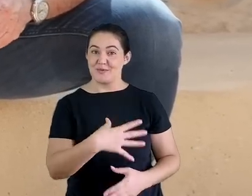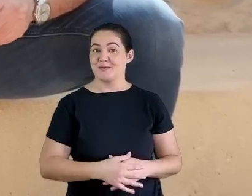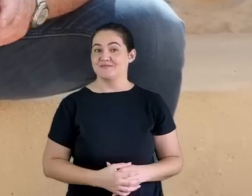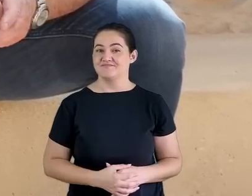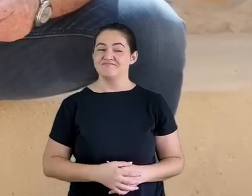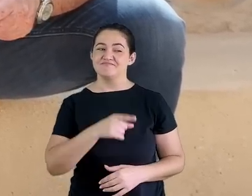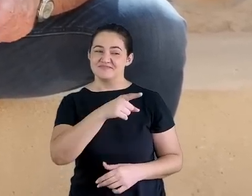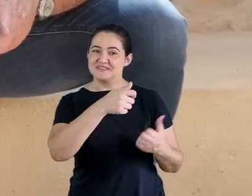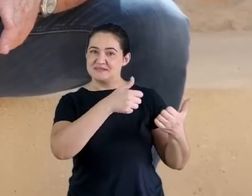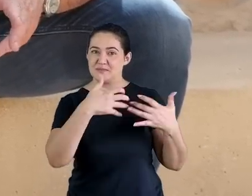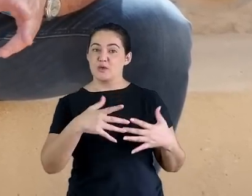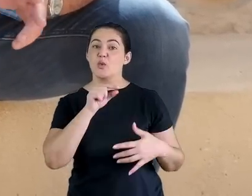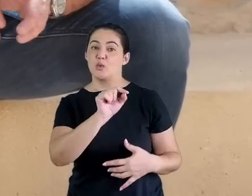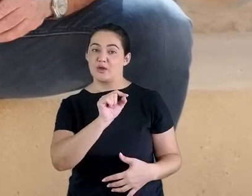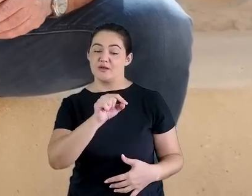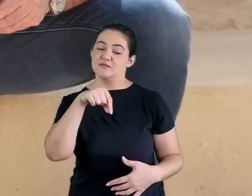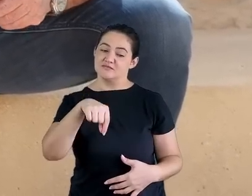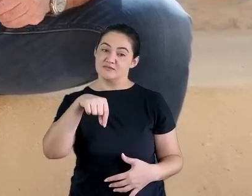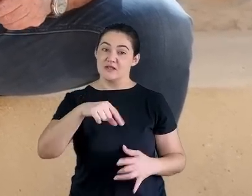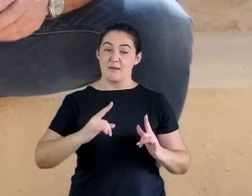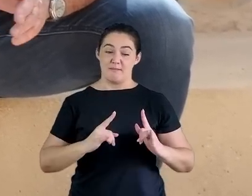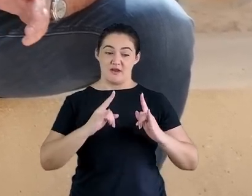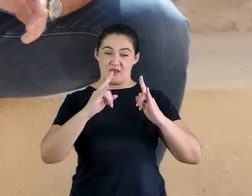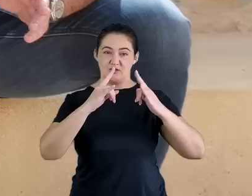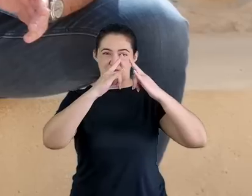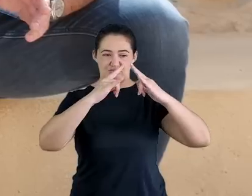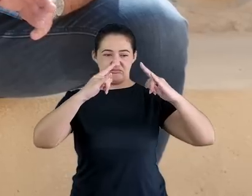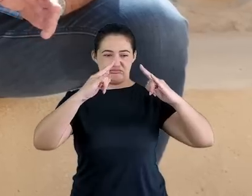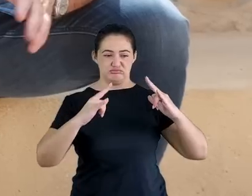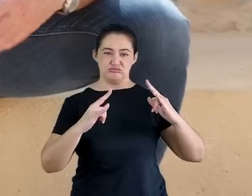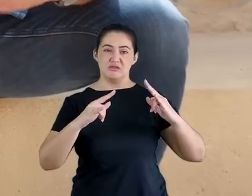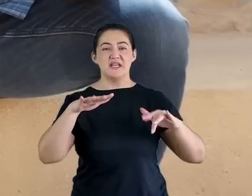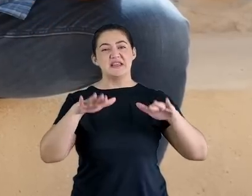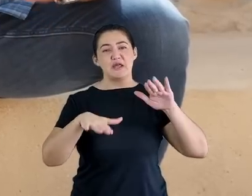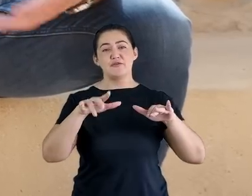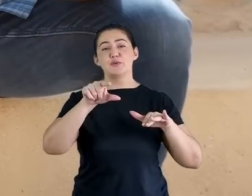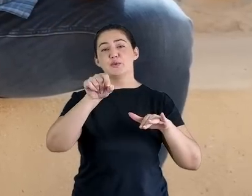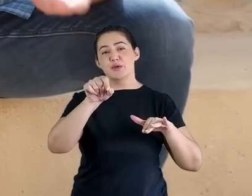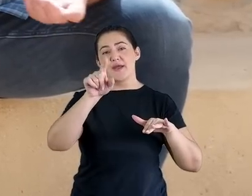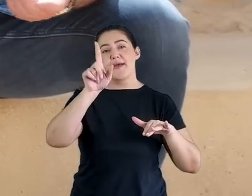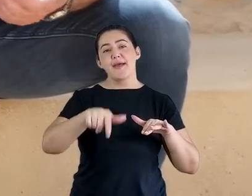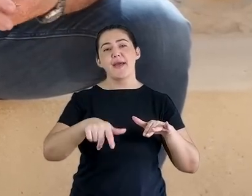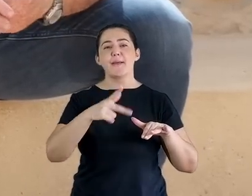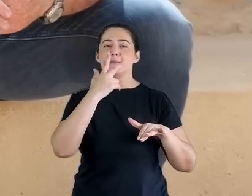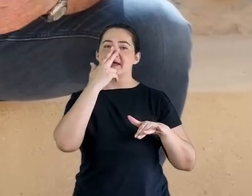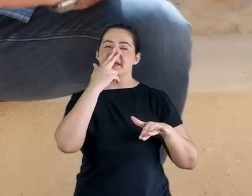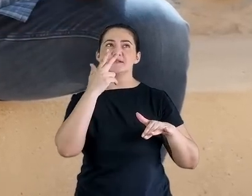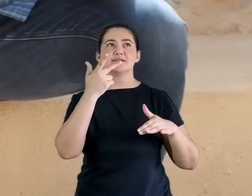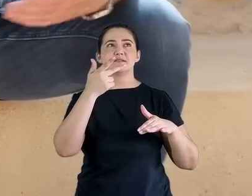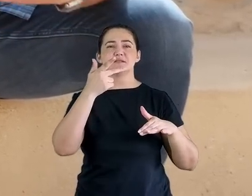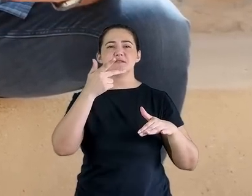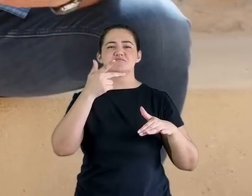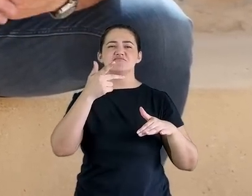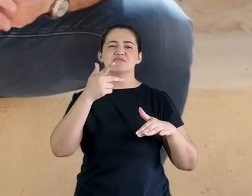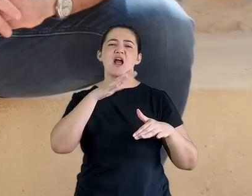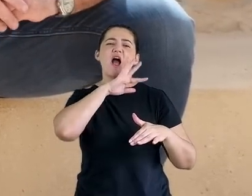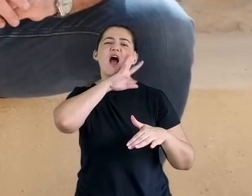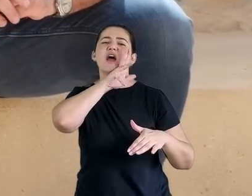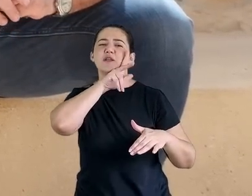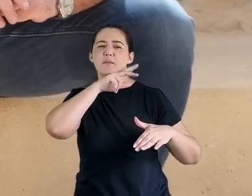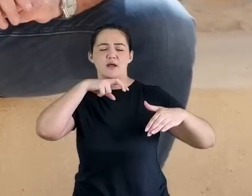edifício, no tempo de Herodes, talvez tenha servido como um estábulo para animais. E quando os rebeldes tomaram Massada e